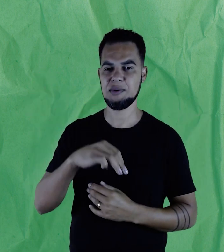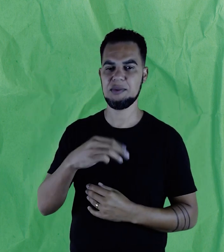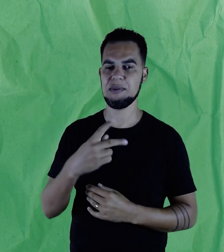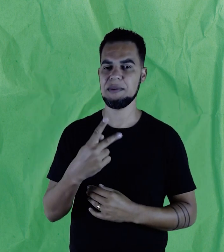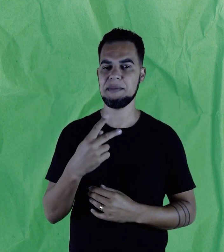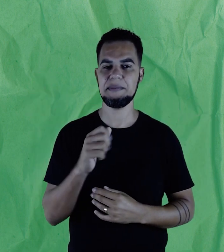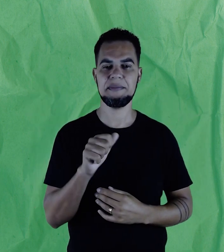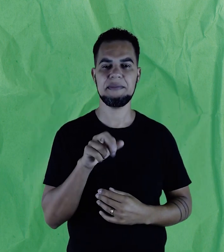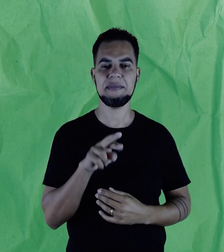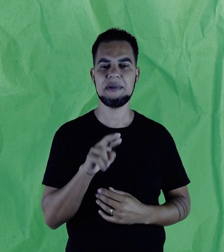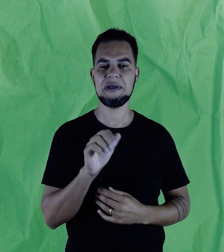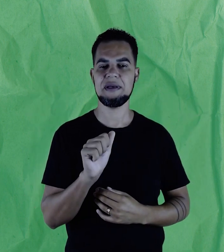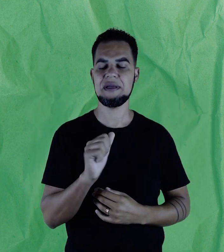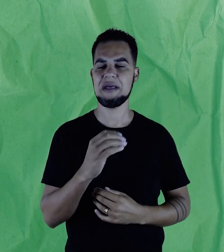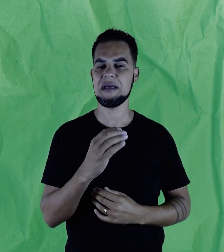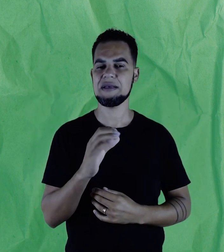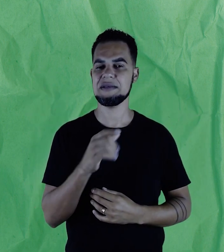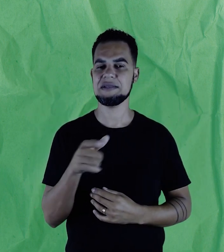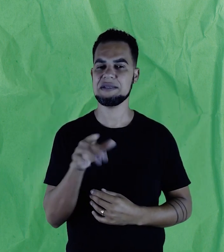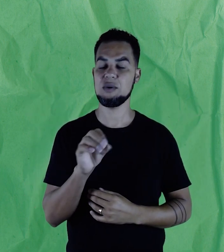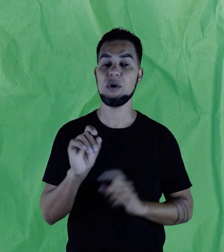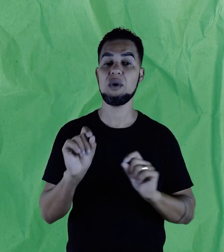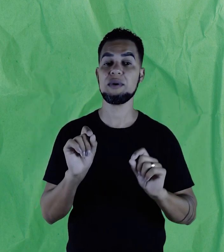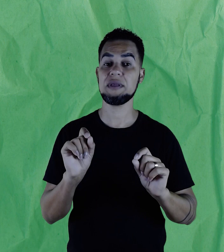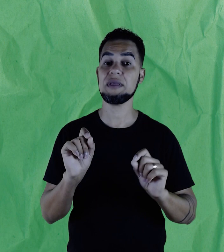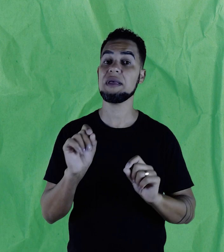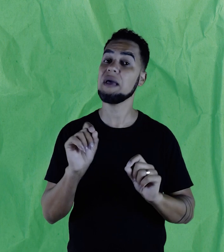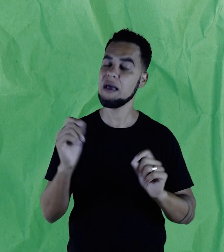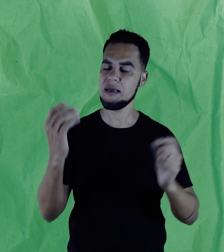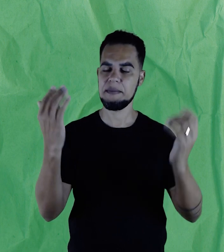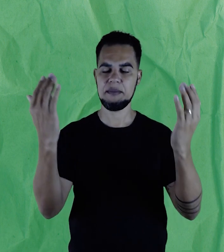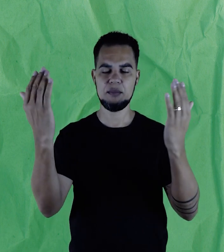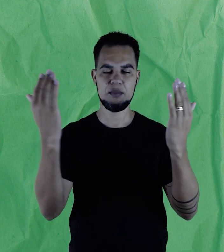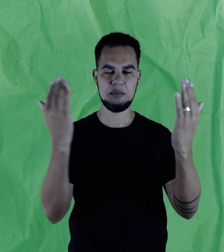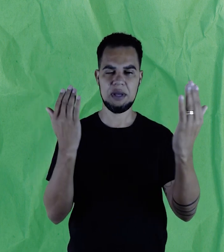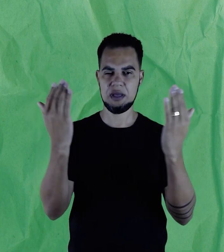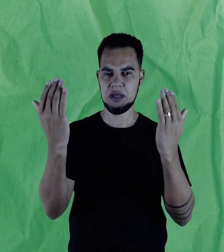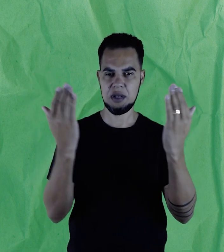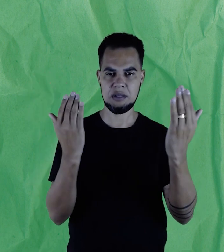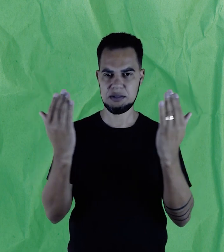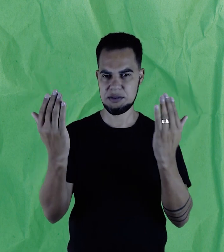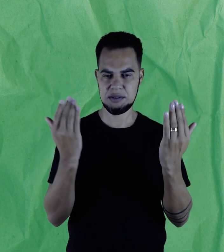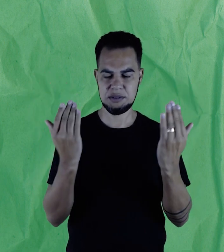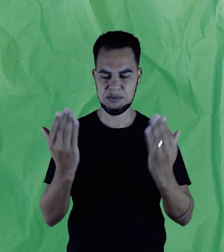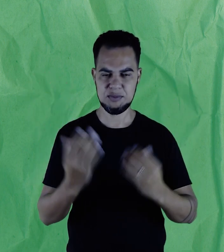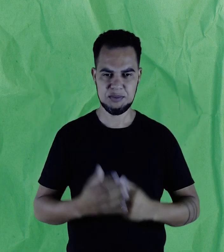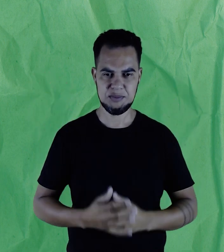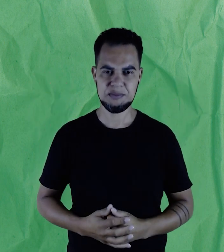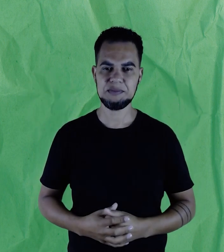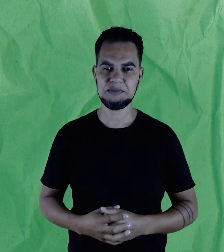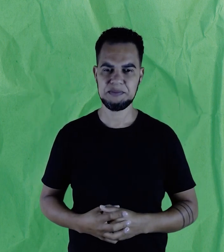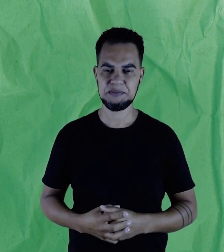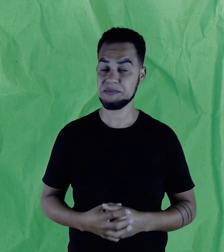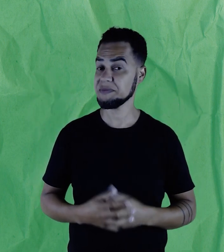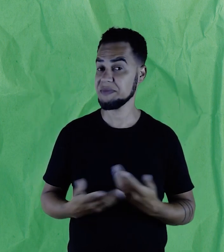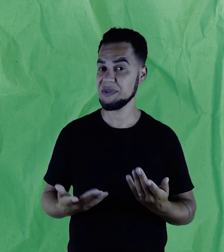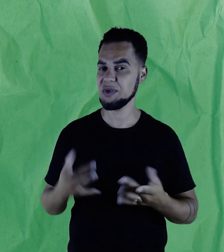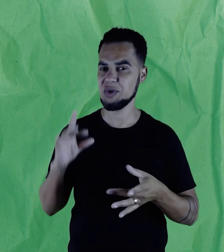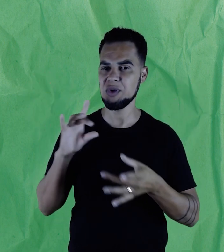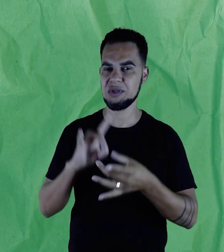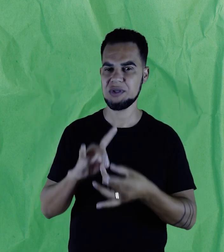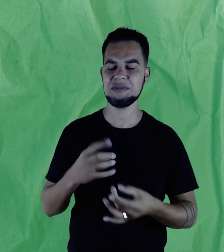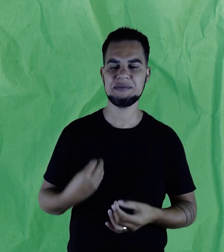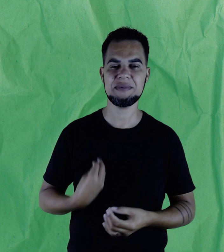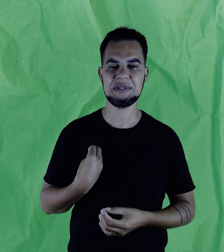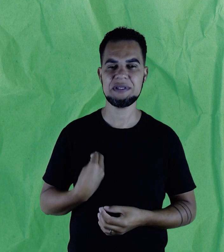comparação? É uma metáfora, ou seja, o uso por analogia de algo, porém com conectivo ali presente, transcrito. Então,